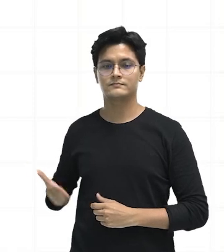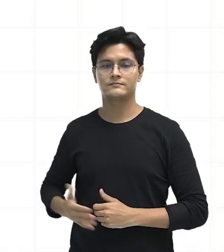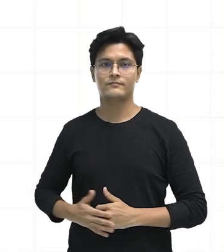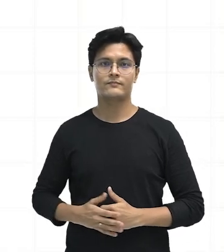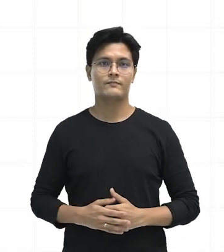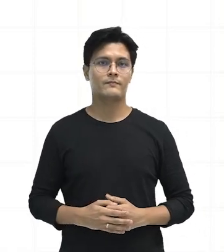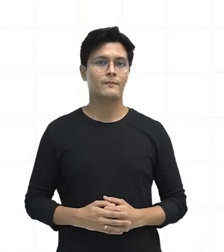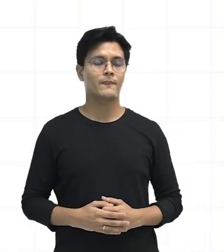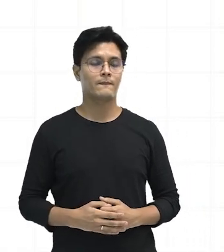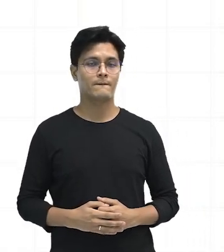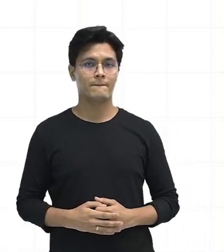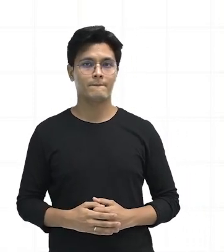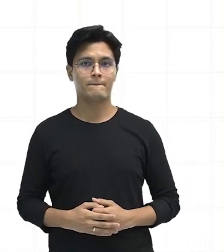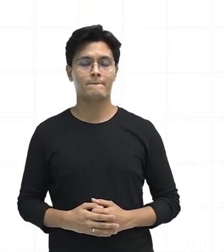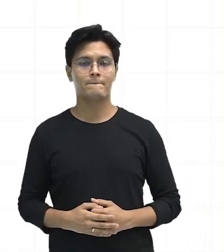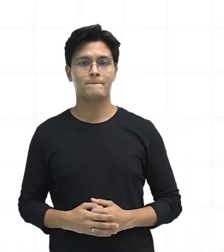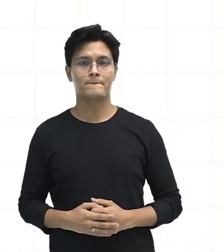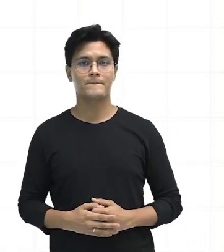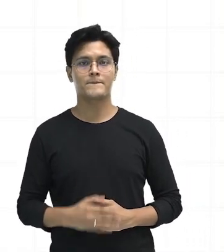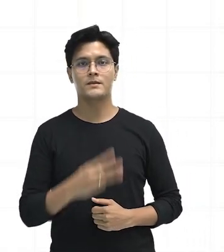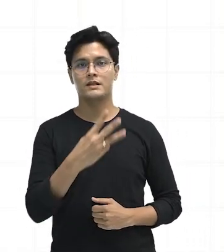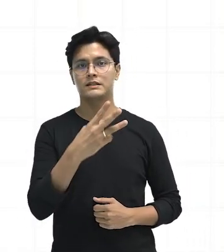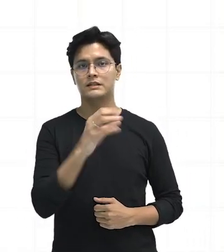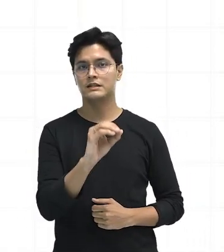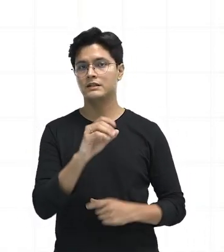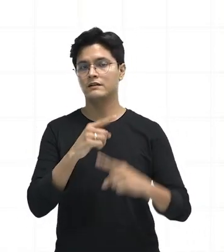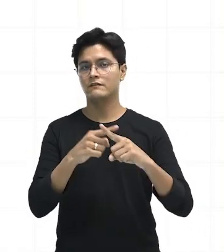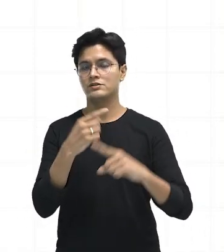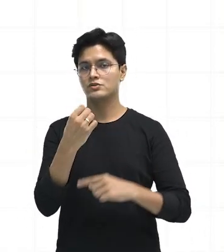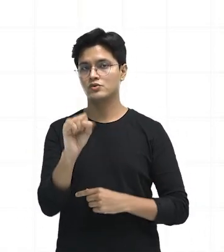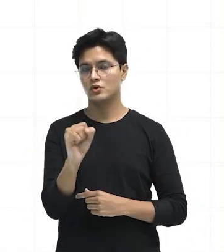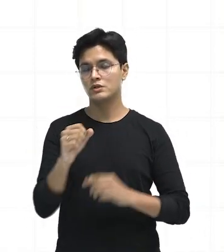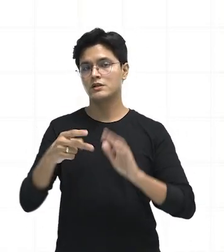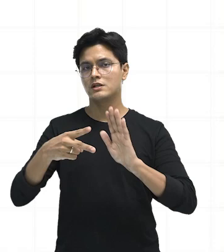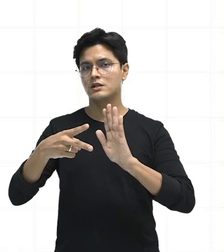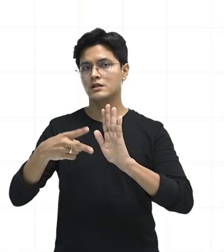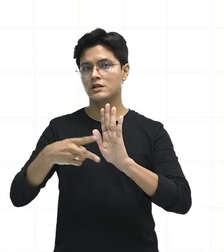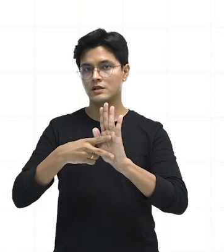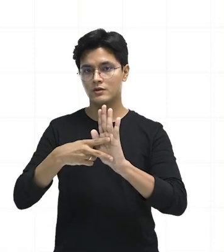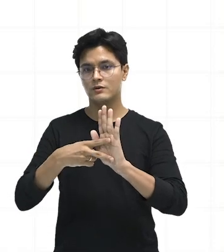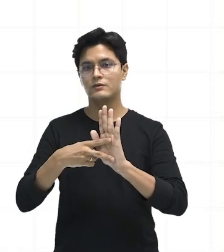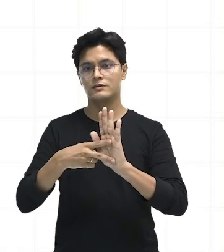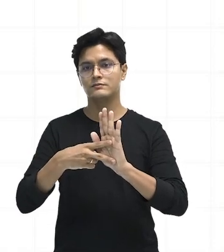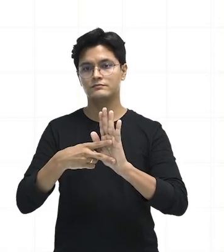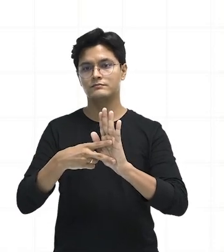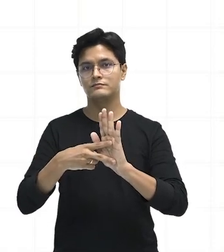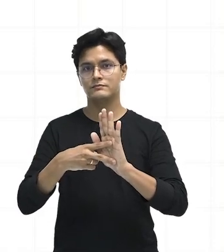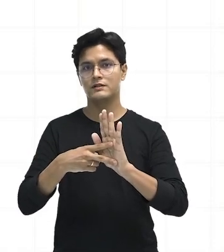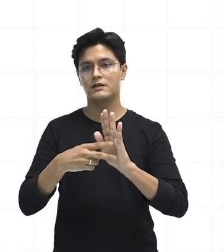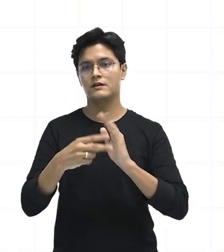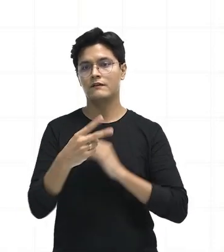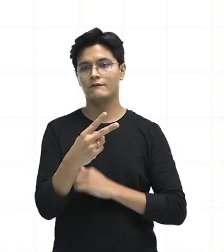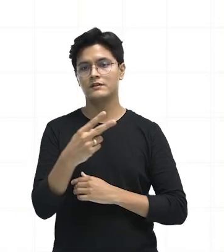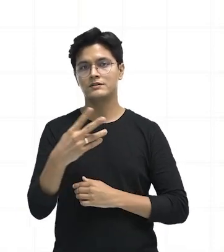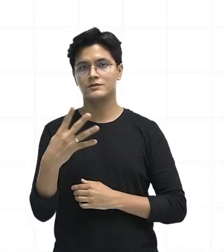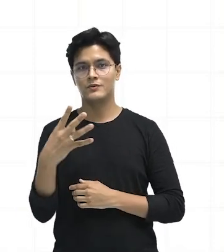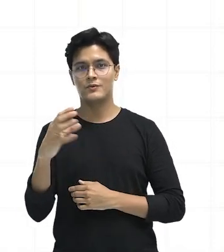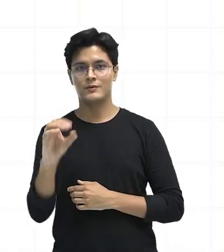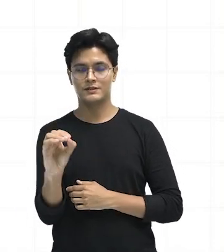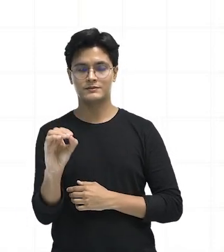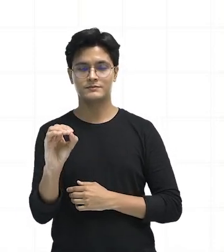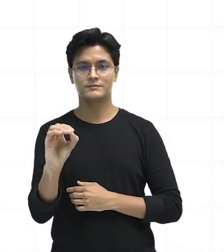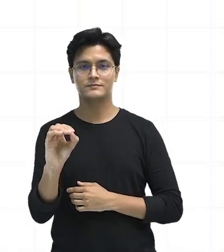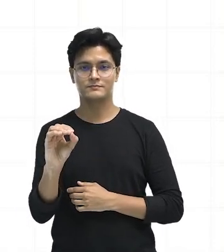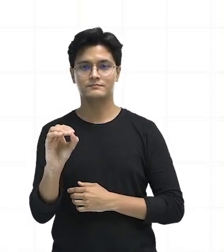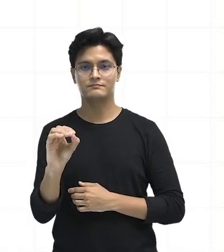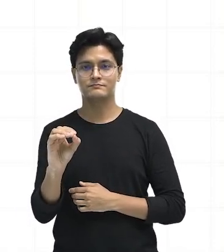6. De modo que 30 vezes 8 é igual a quanto? 3 vezes 8 é 24, ou